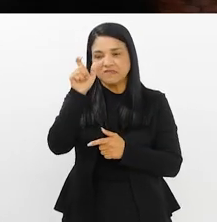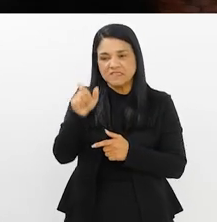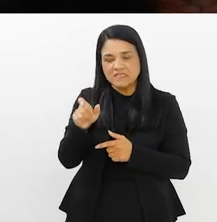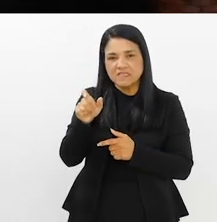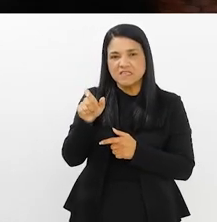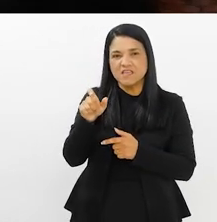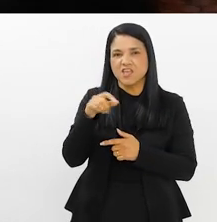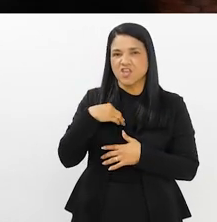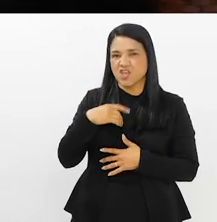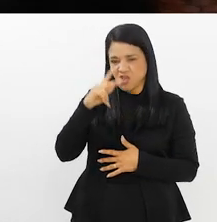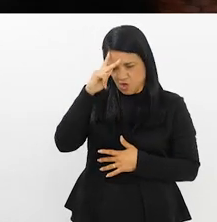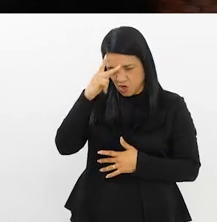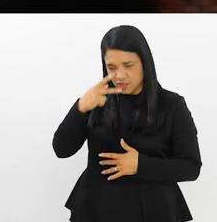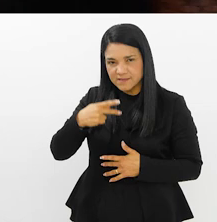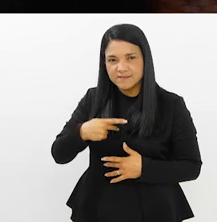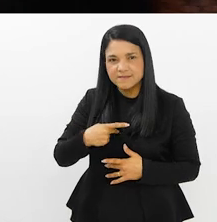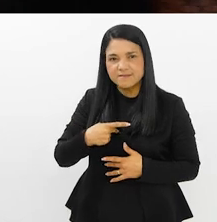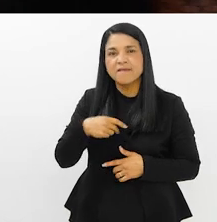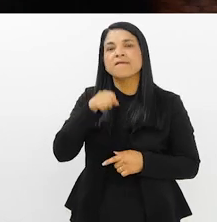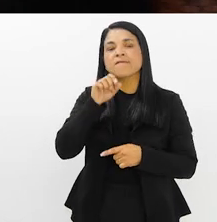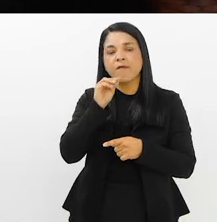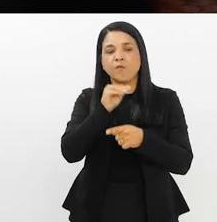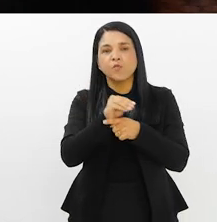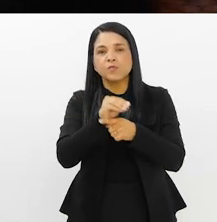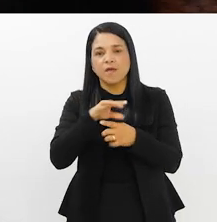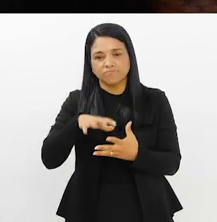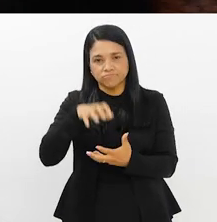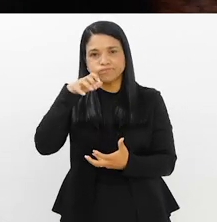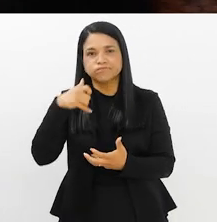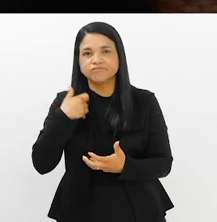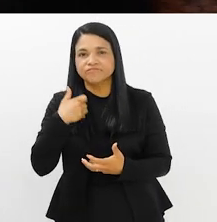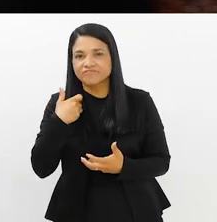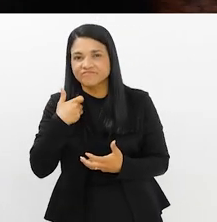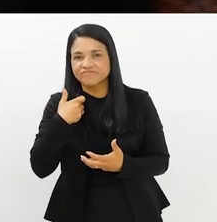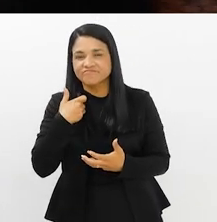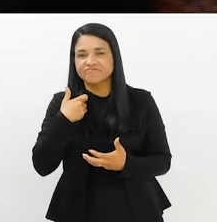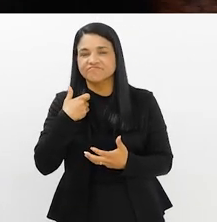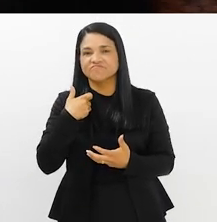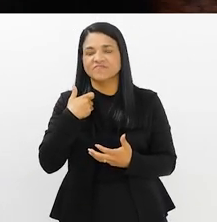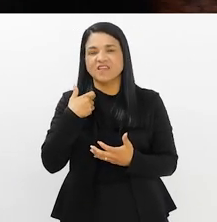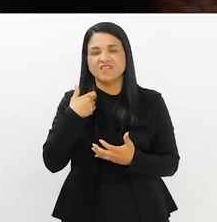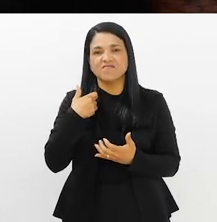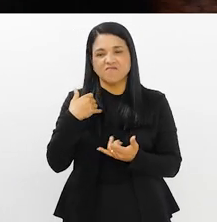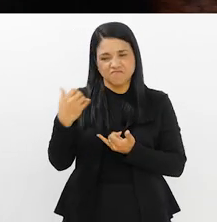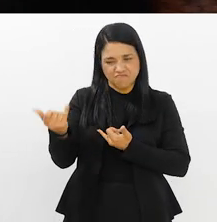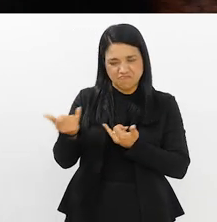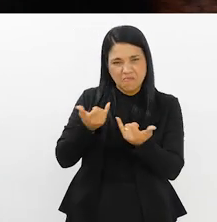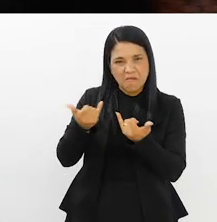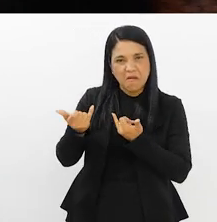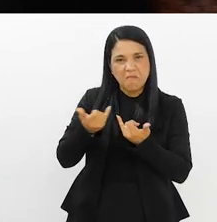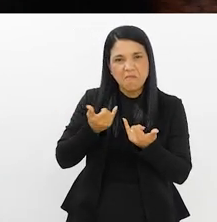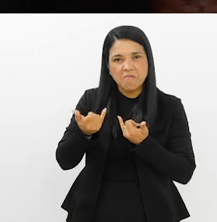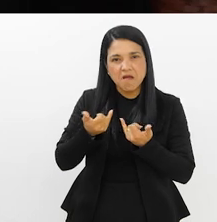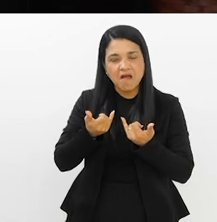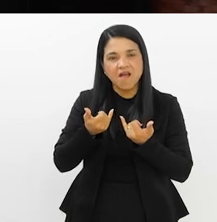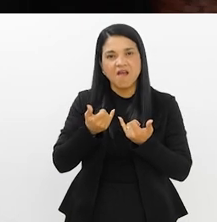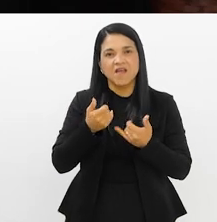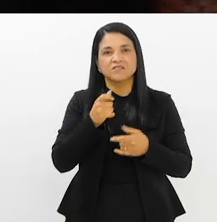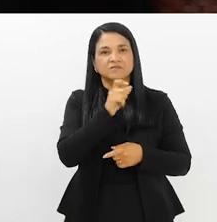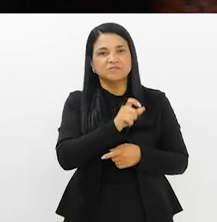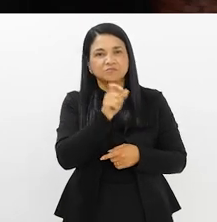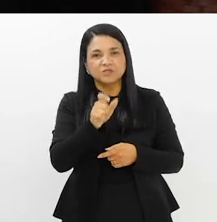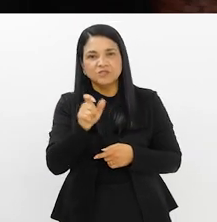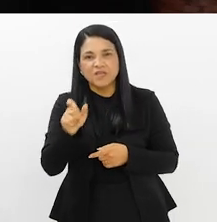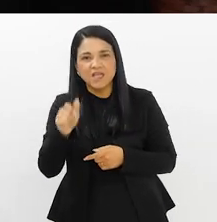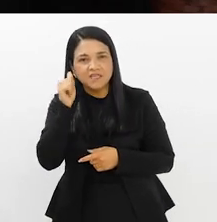seca, egoísta. Quem vai cuidar de você na velhice? São muitas as coisas desagradáveis ditas a mulheres